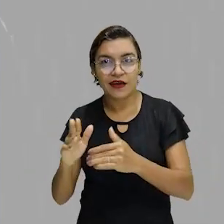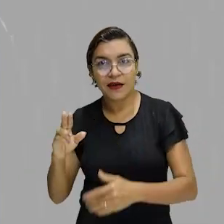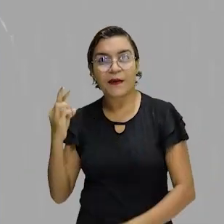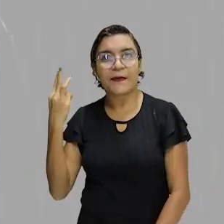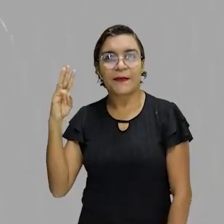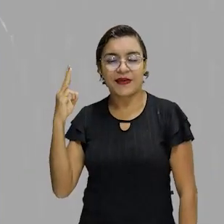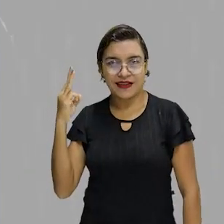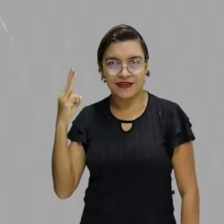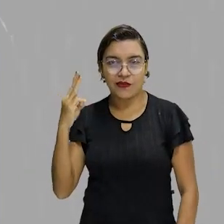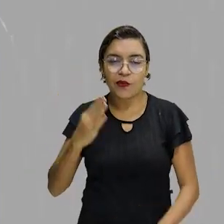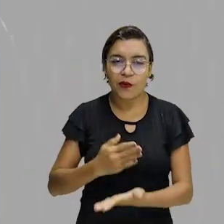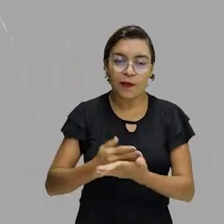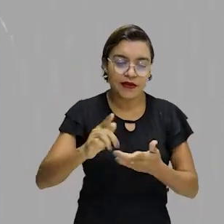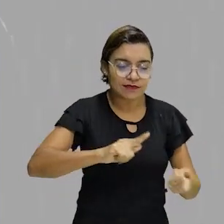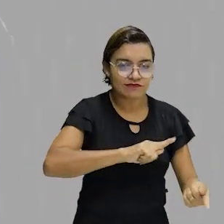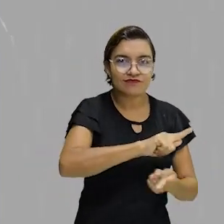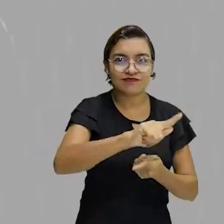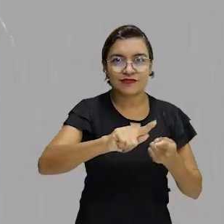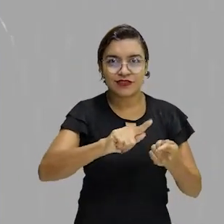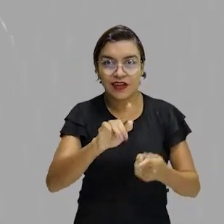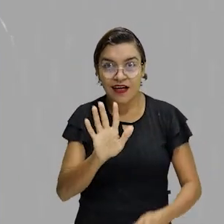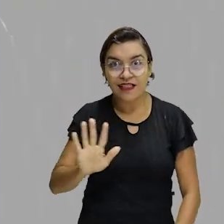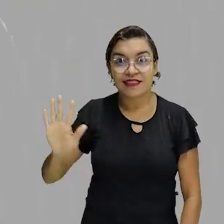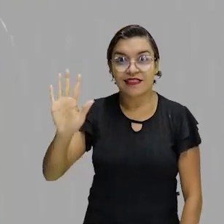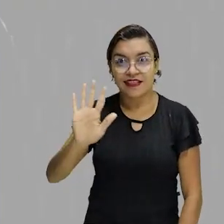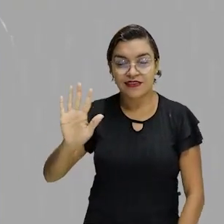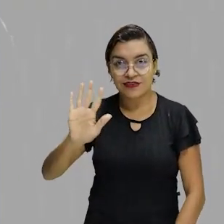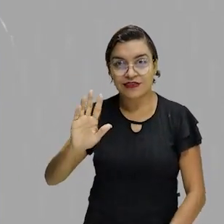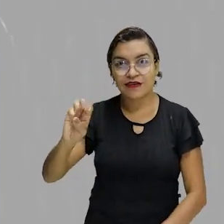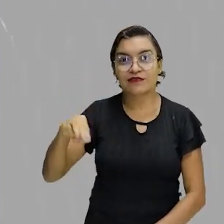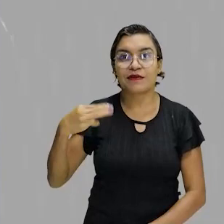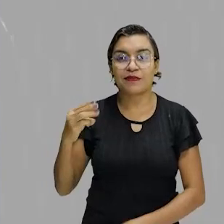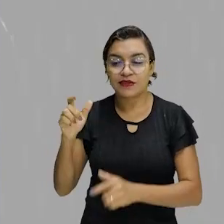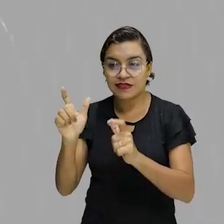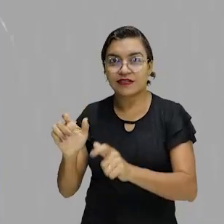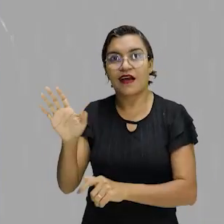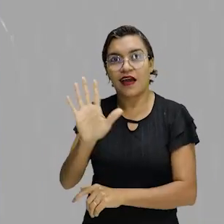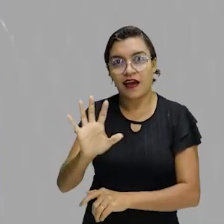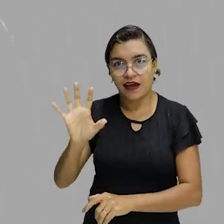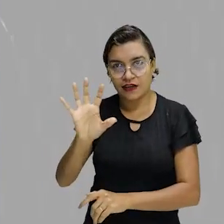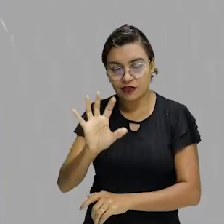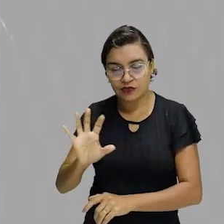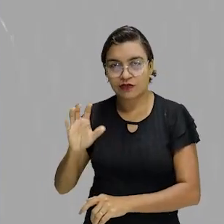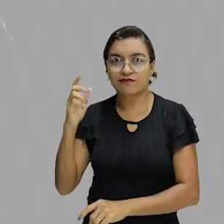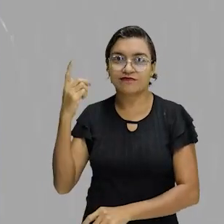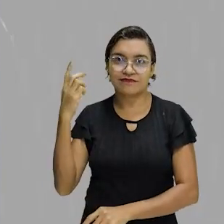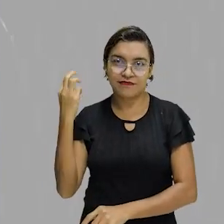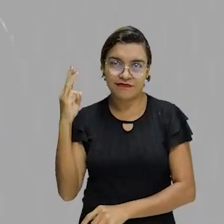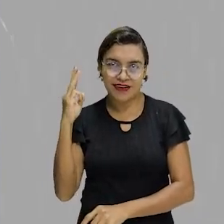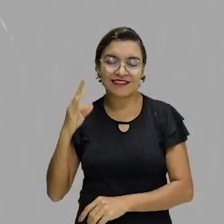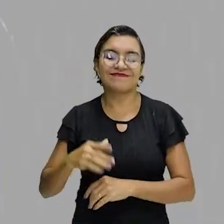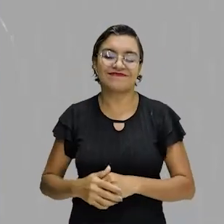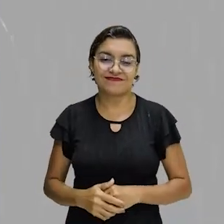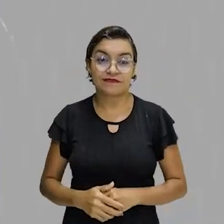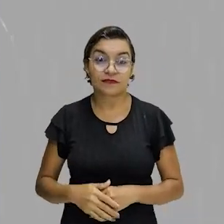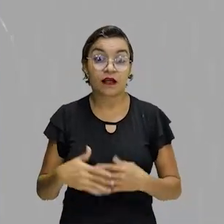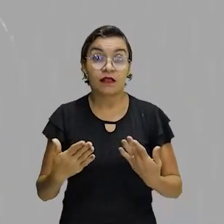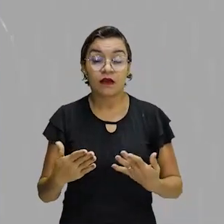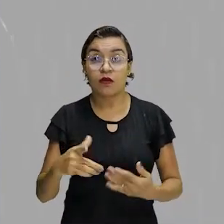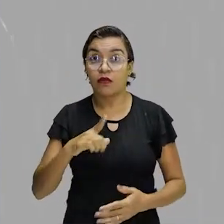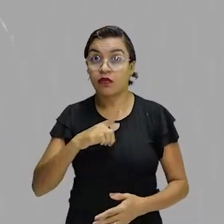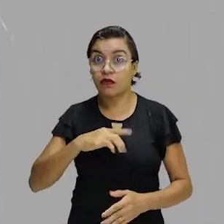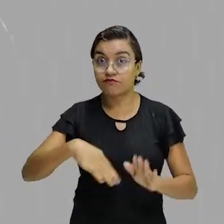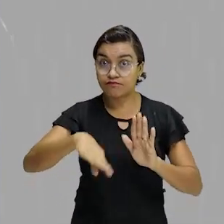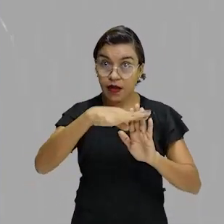global, vem para aquilo que é nacional, para falar daquilo que é regional, daquilo que é local. Fechou? Então a aula está dividida da